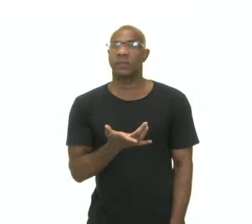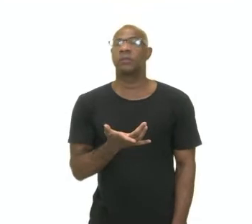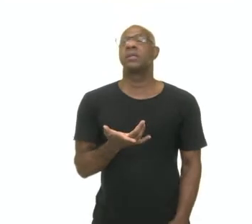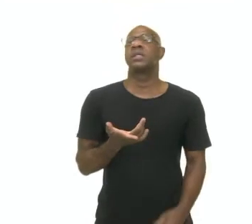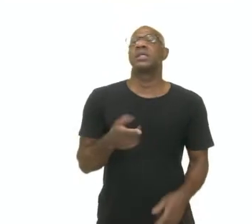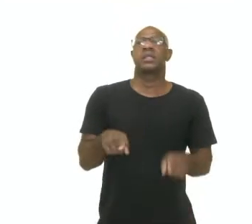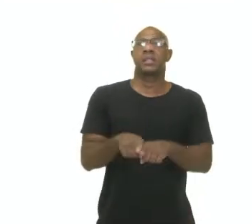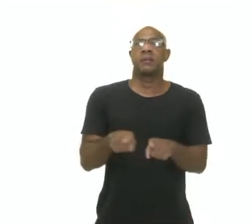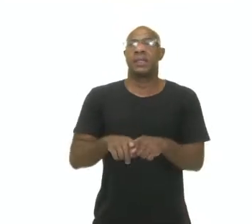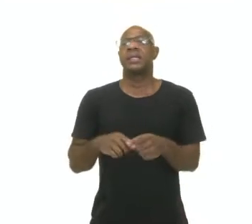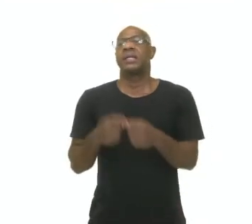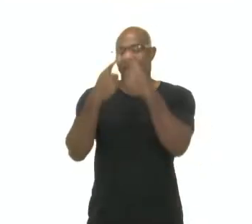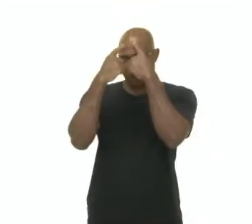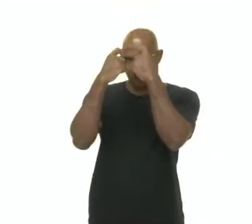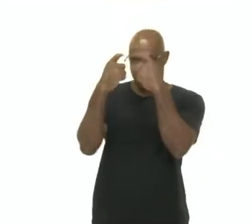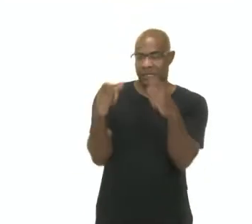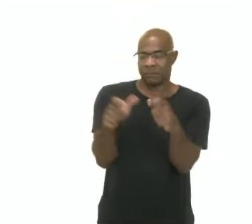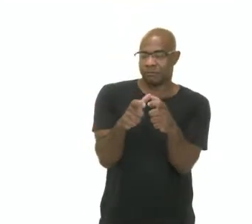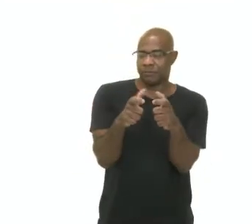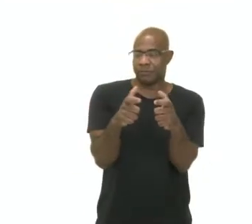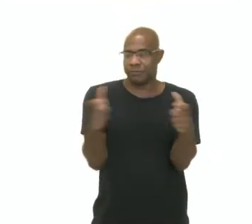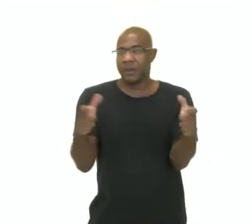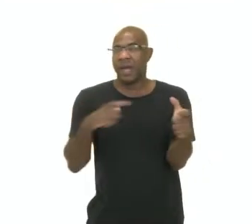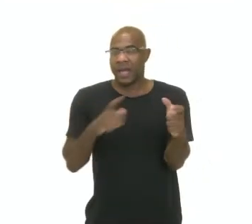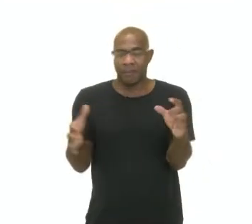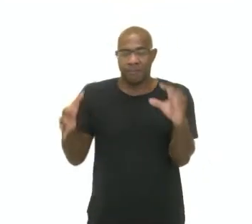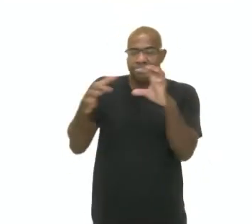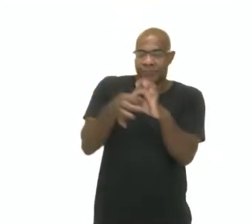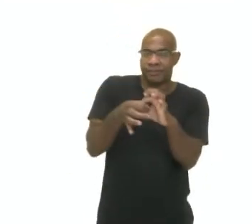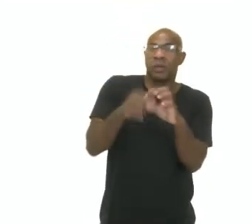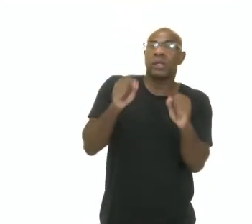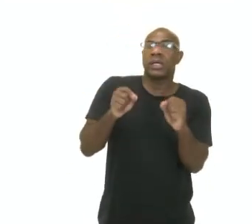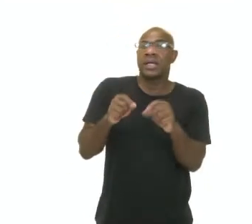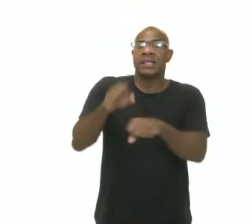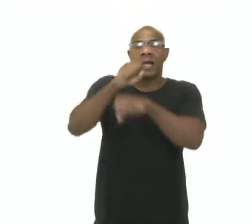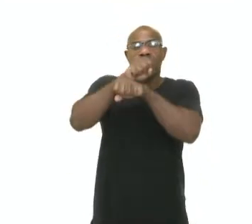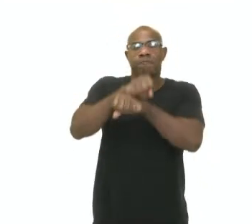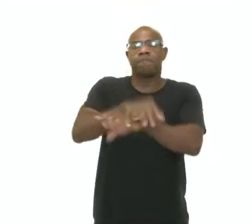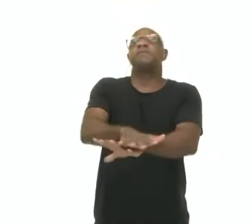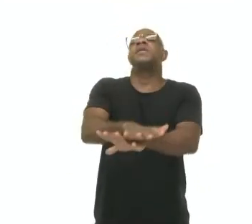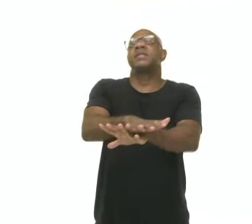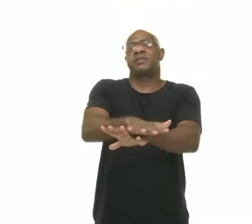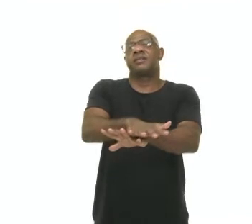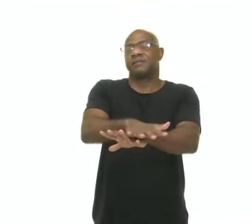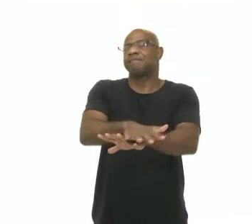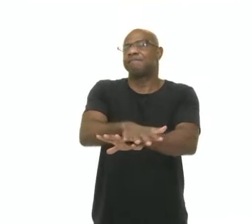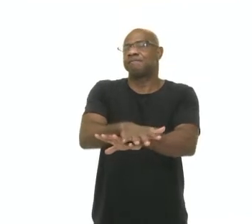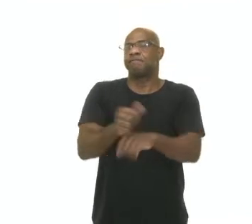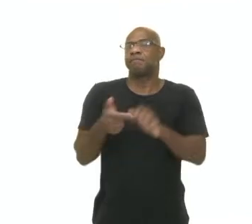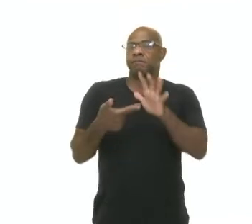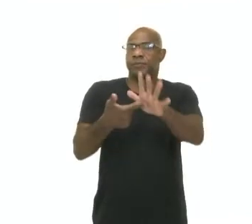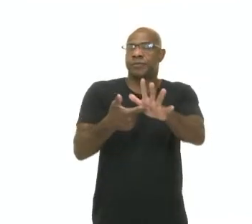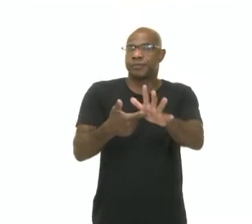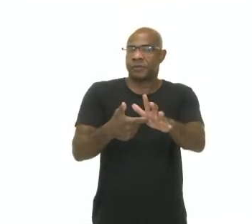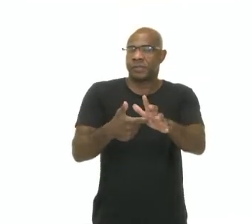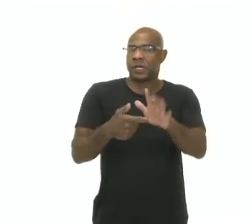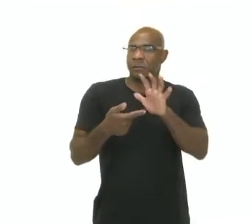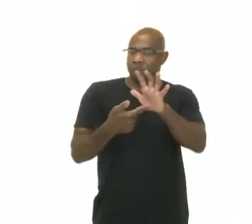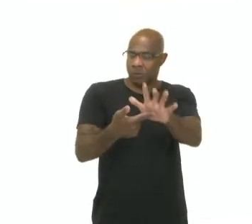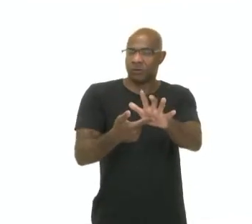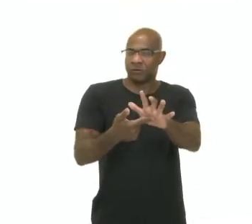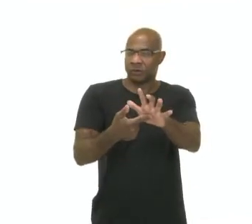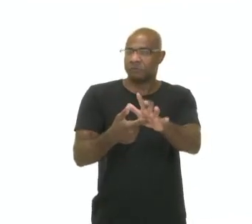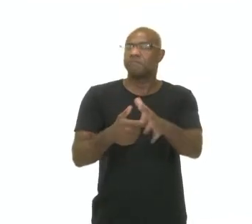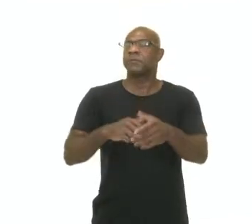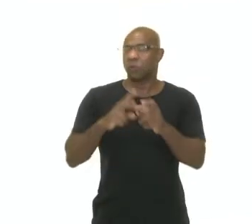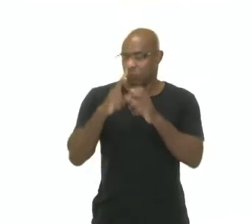e das violências é veiculado pela mídia com cada vez mais intensidade. Há um reforço do